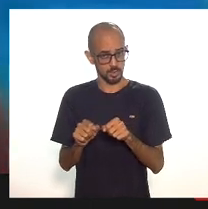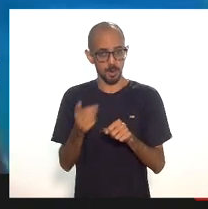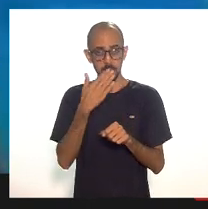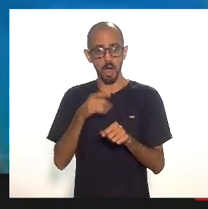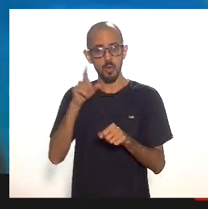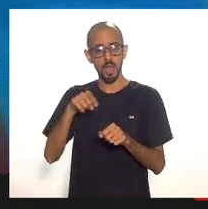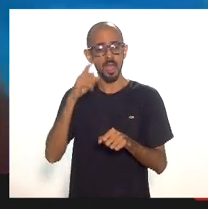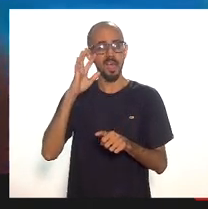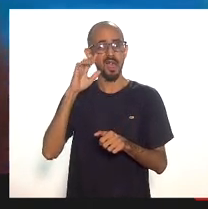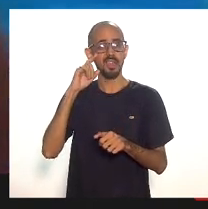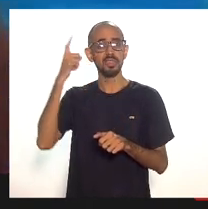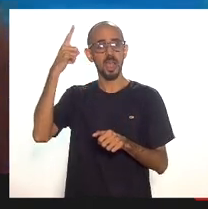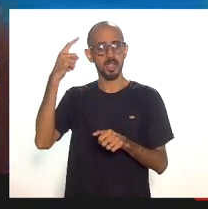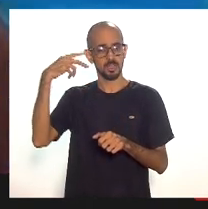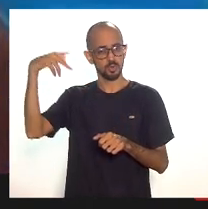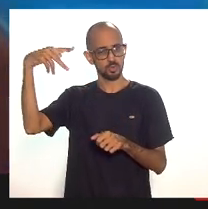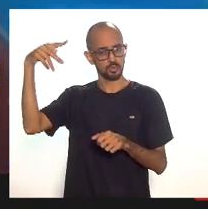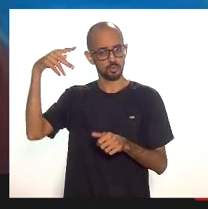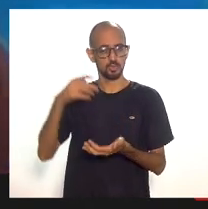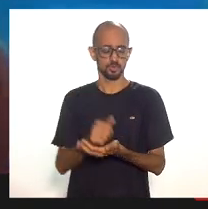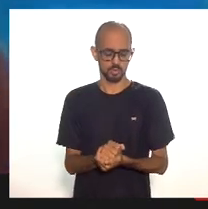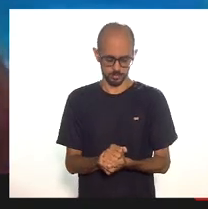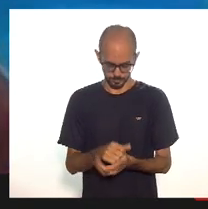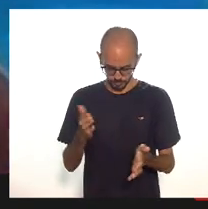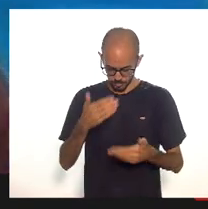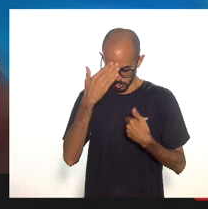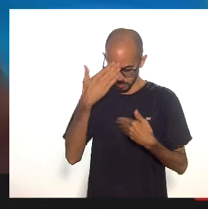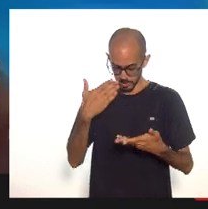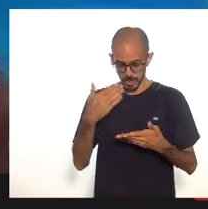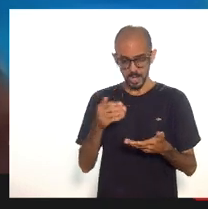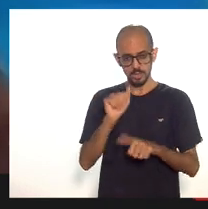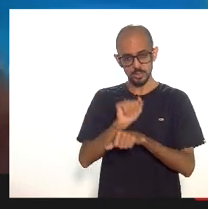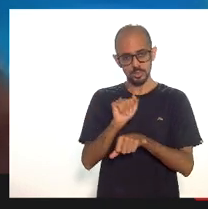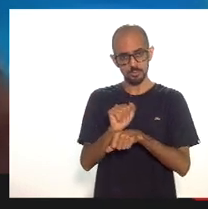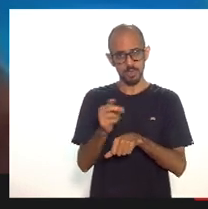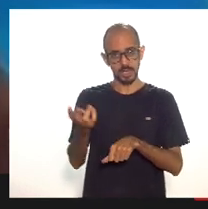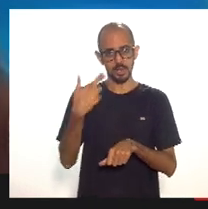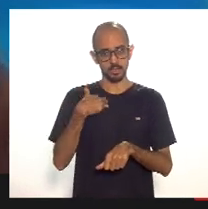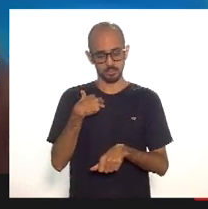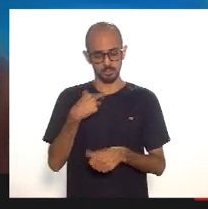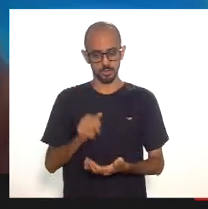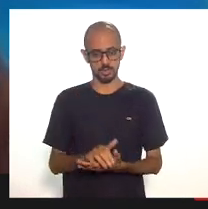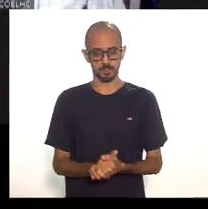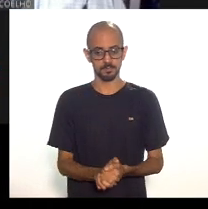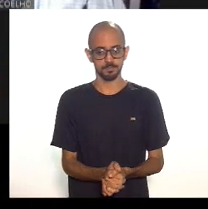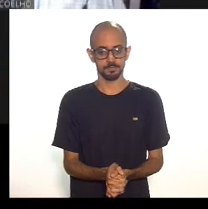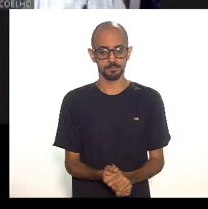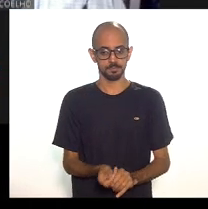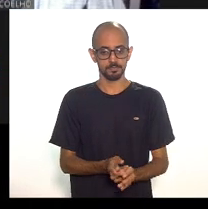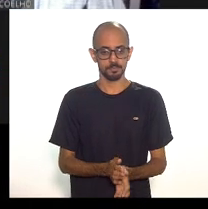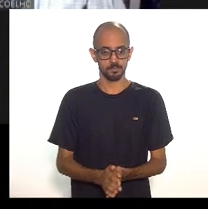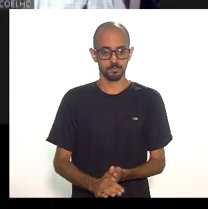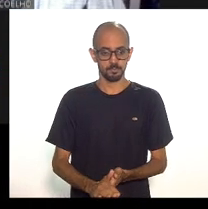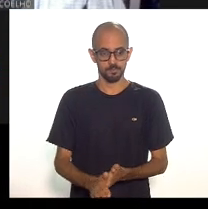de solução do problema? Era isso. Muito obrigado e aguardamos as respostas dos senhores gestores. Agradecendo ao vereador